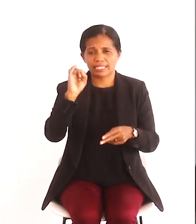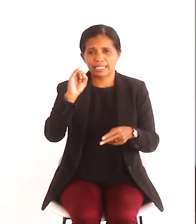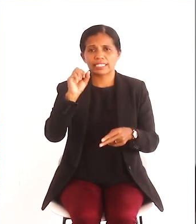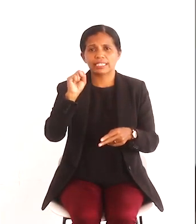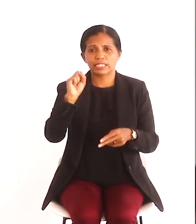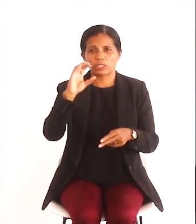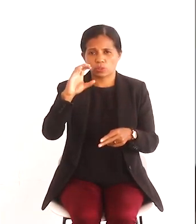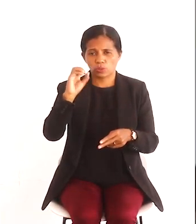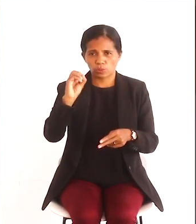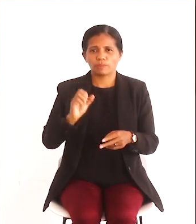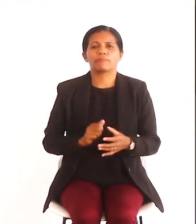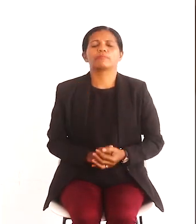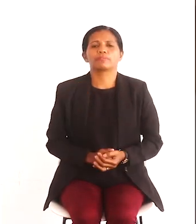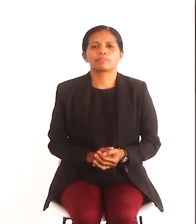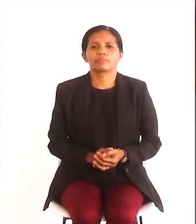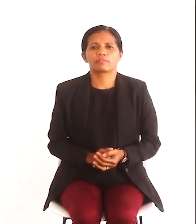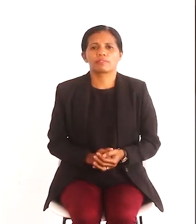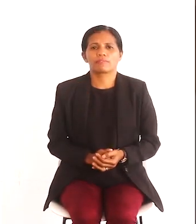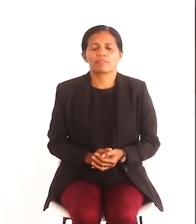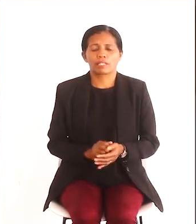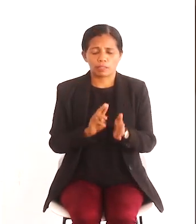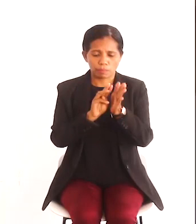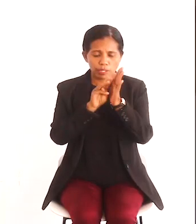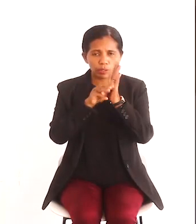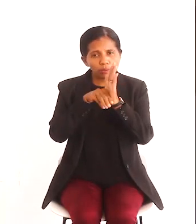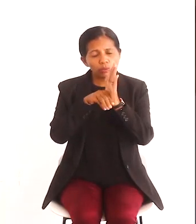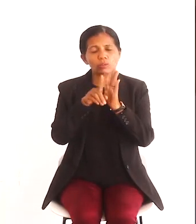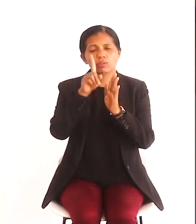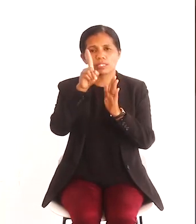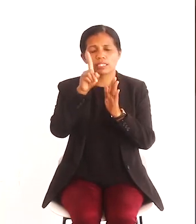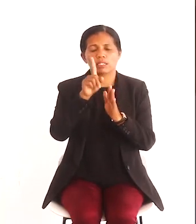poema. Um Minuto de Silêncio.